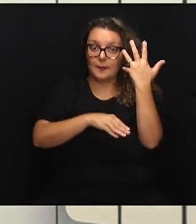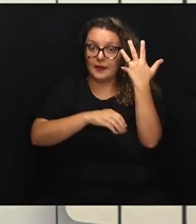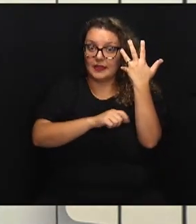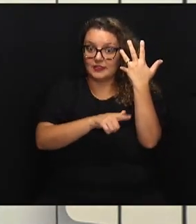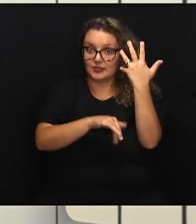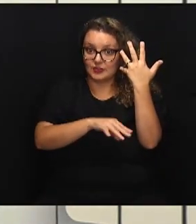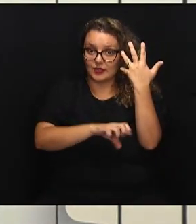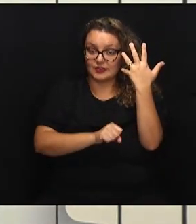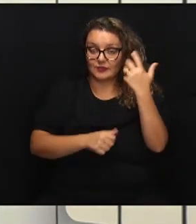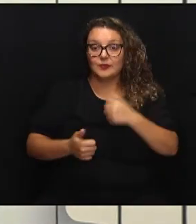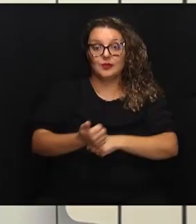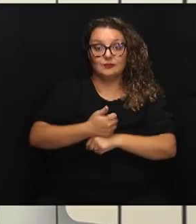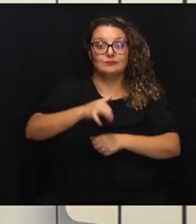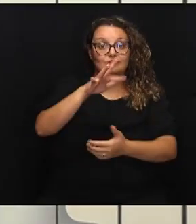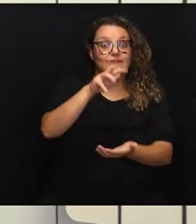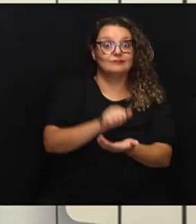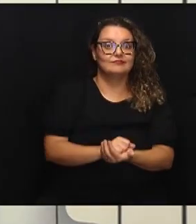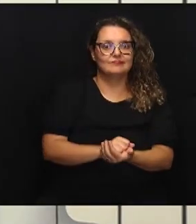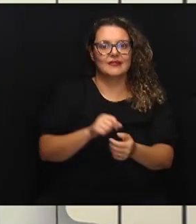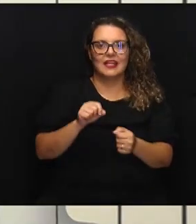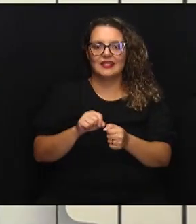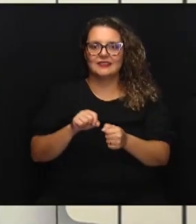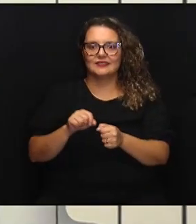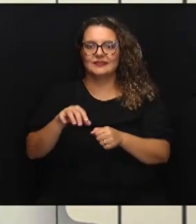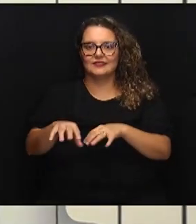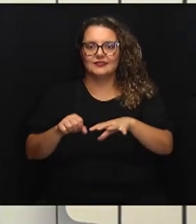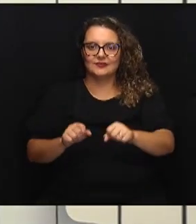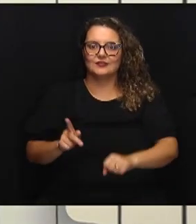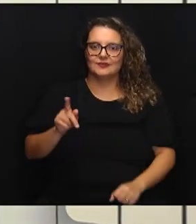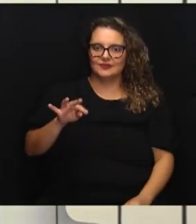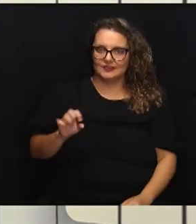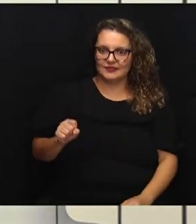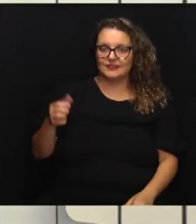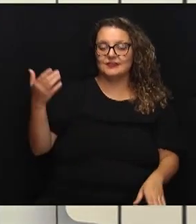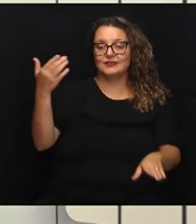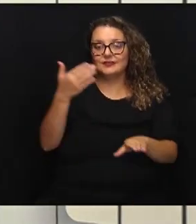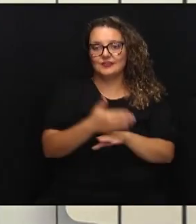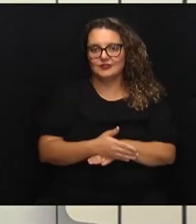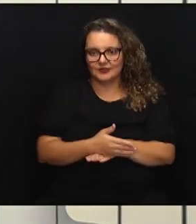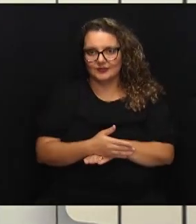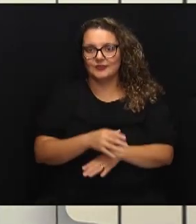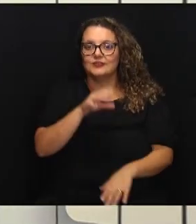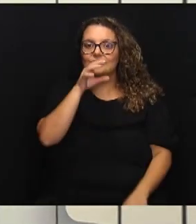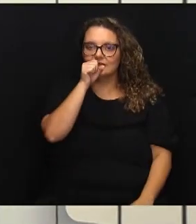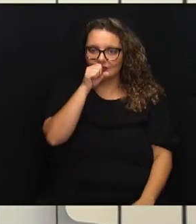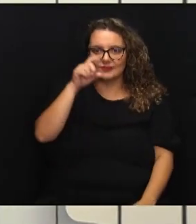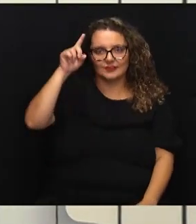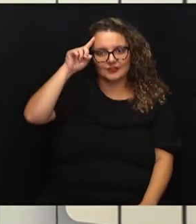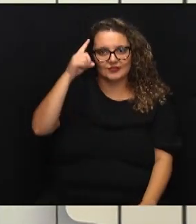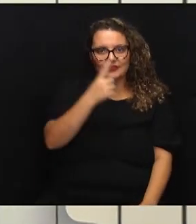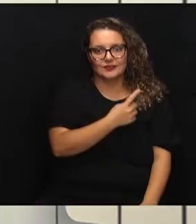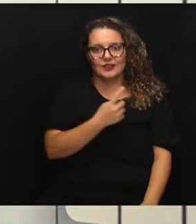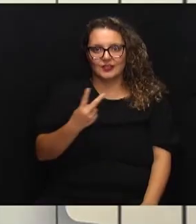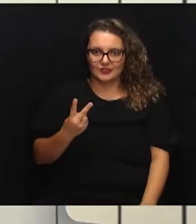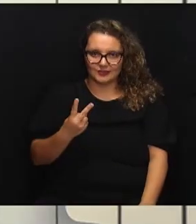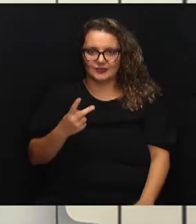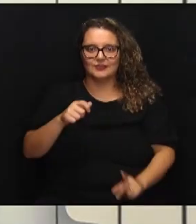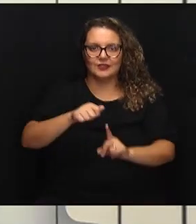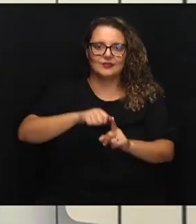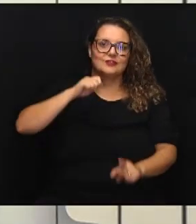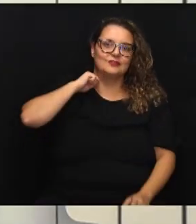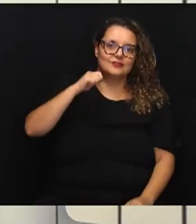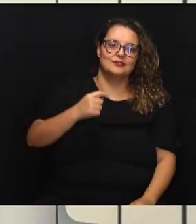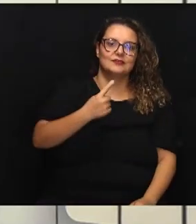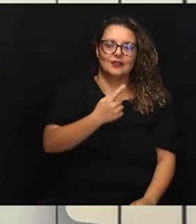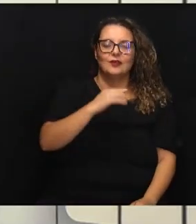Os atletas inscritos farão a retirada dos kits de participação no sábado, dia 12 de abril, da 1h da tarde